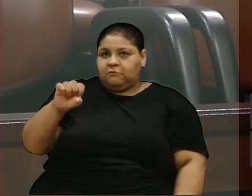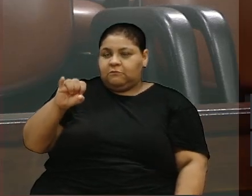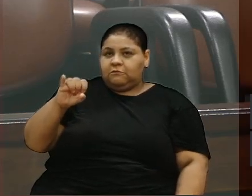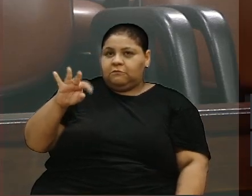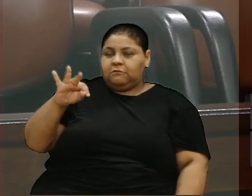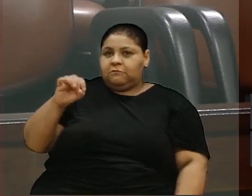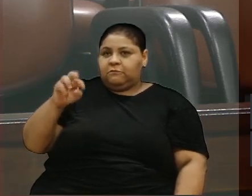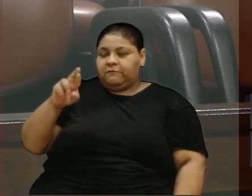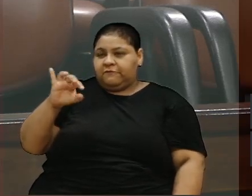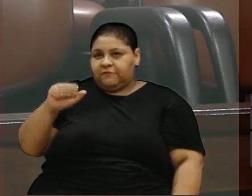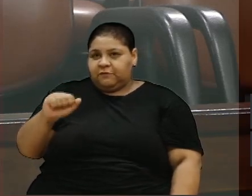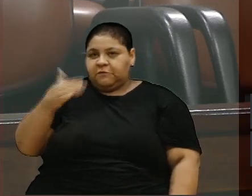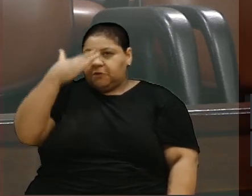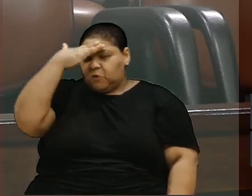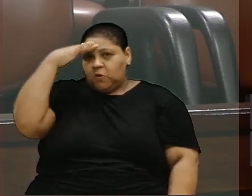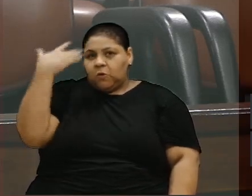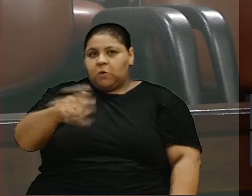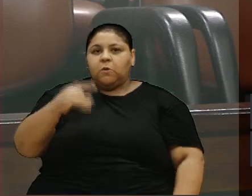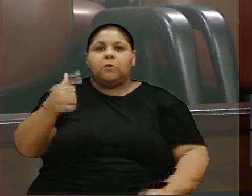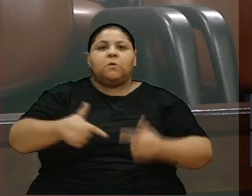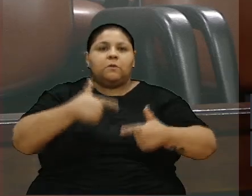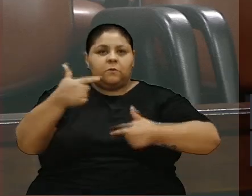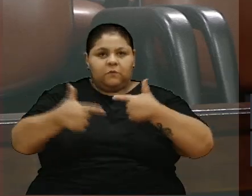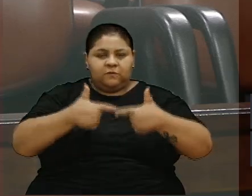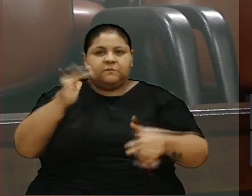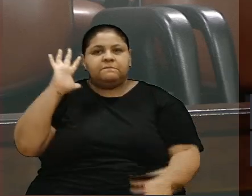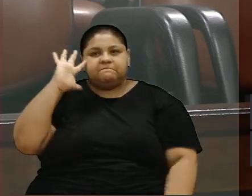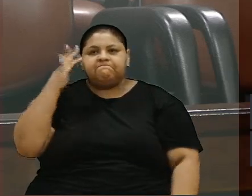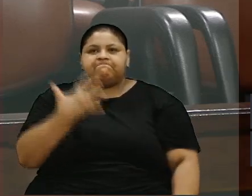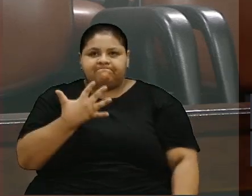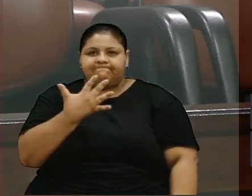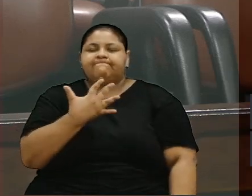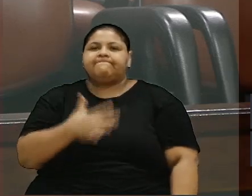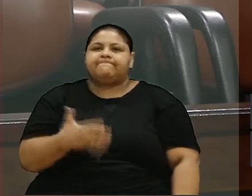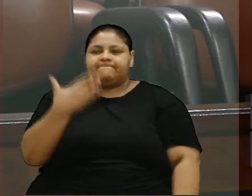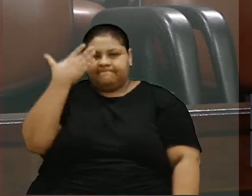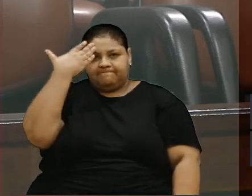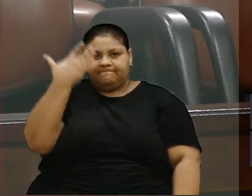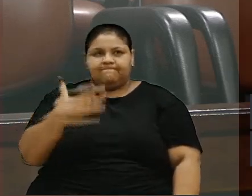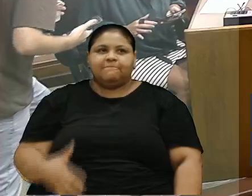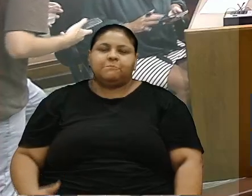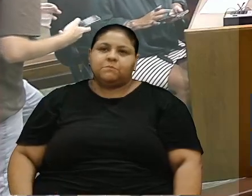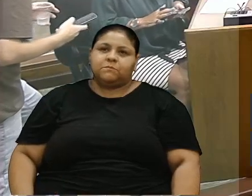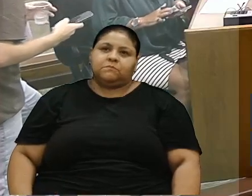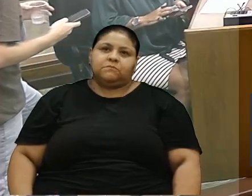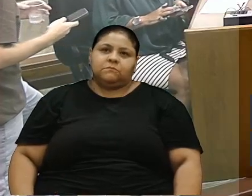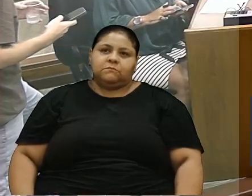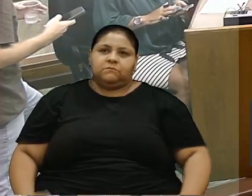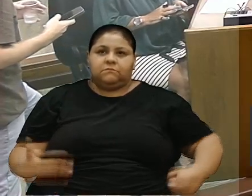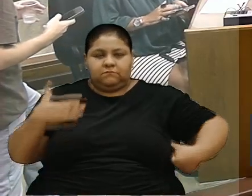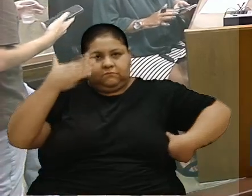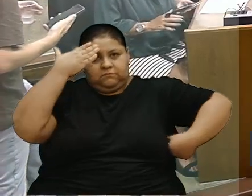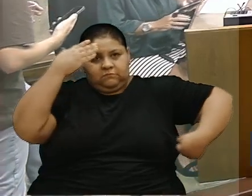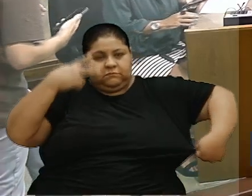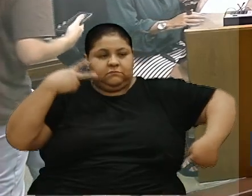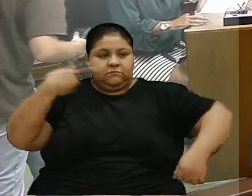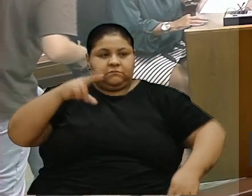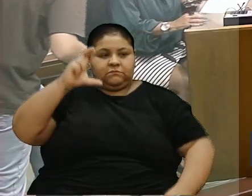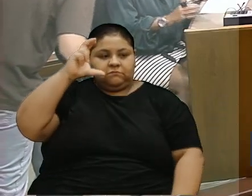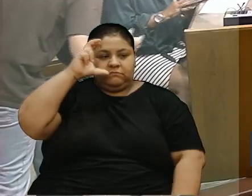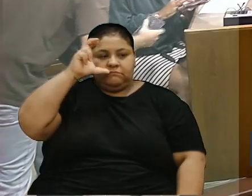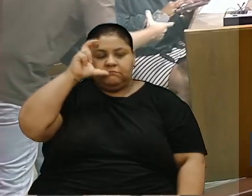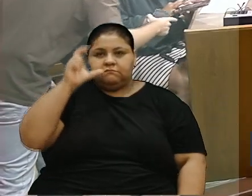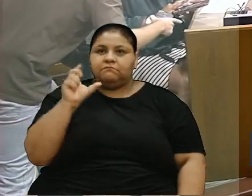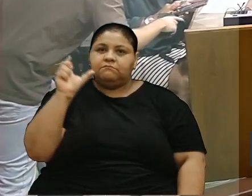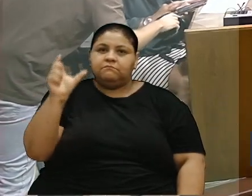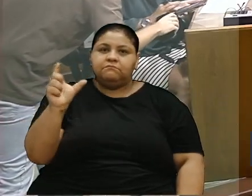foram incansáveis para que o evento acontecesse. Muito obrigada. Obrigada, vereadora Sandra Bonito. Com